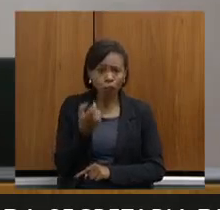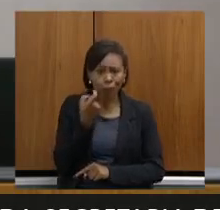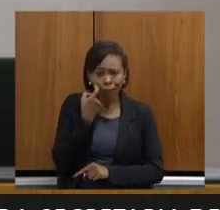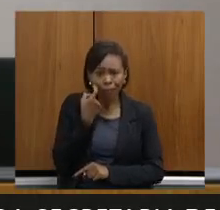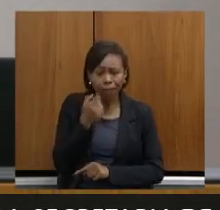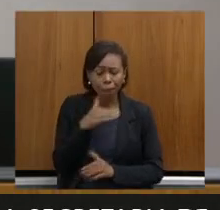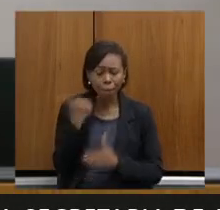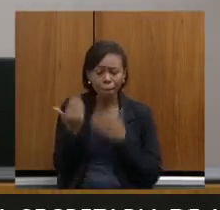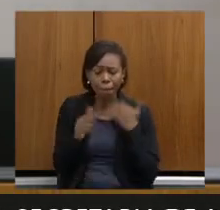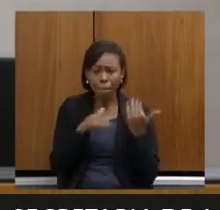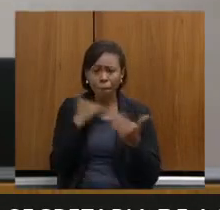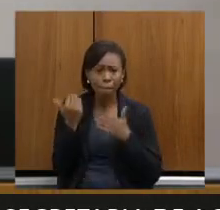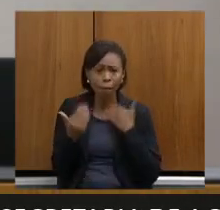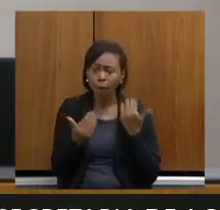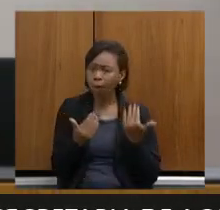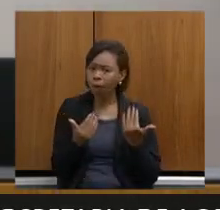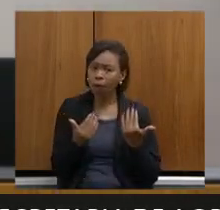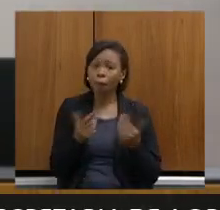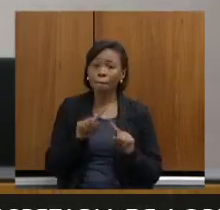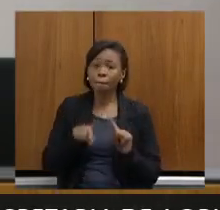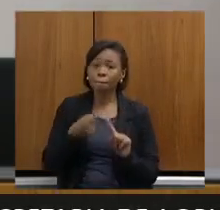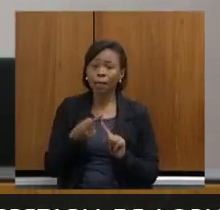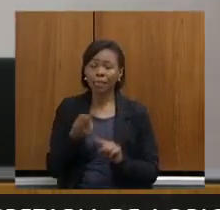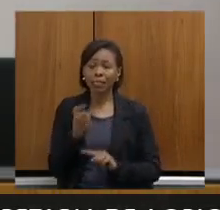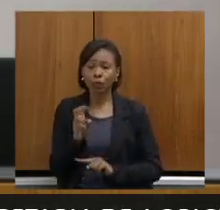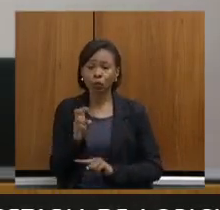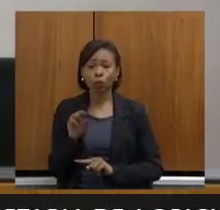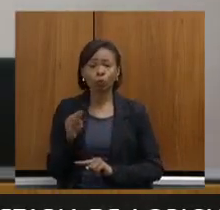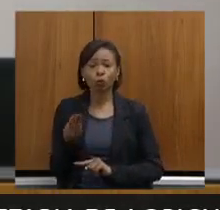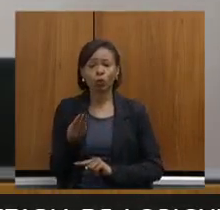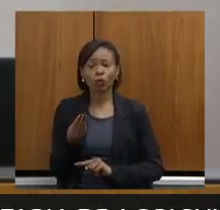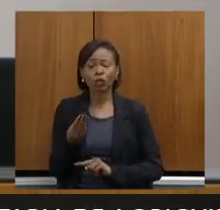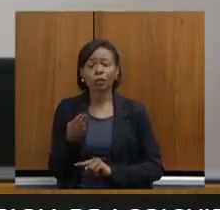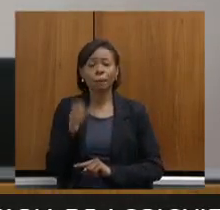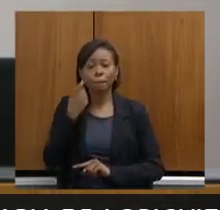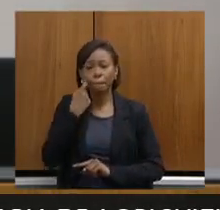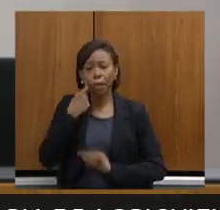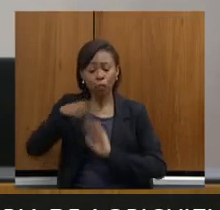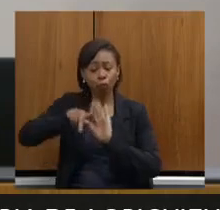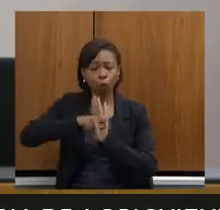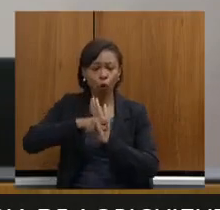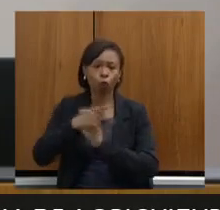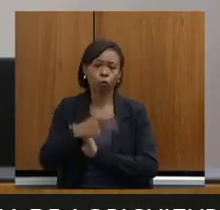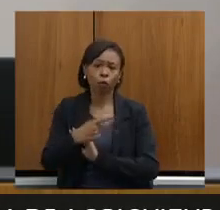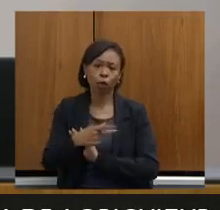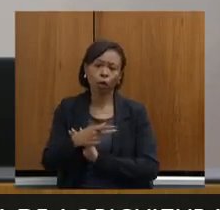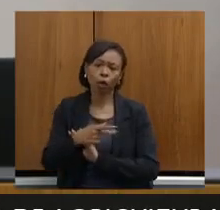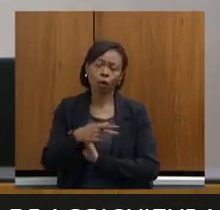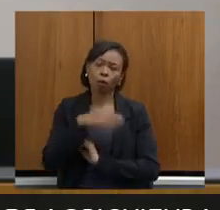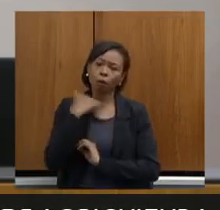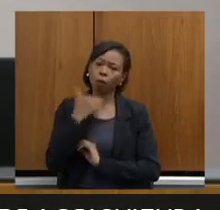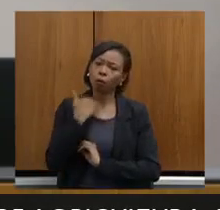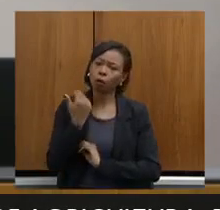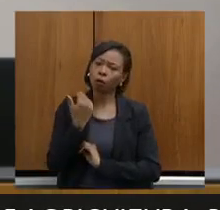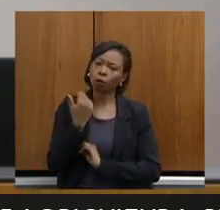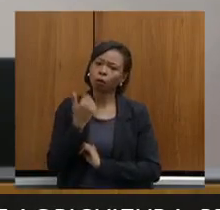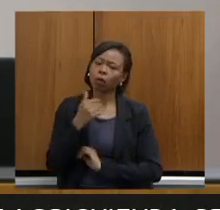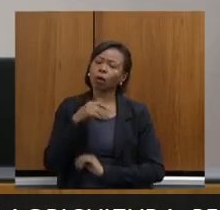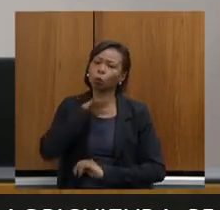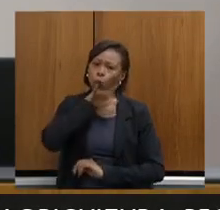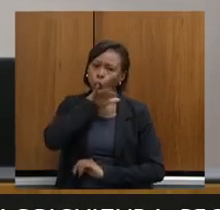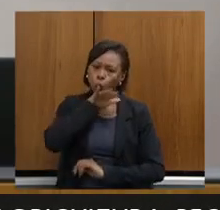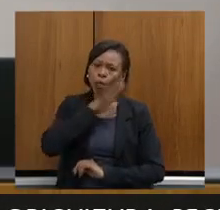é e mais cinco milhões de peixes nativos seria terrível para o meio ambiente Oi